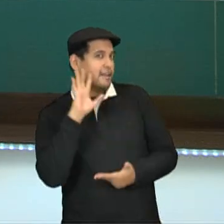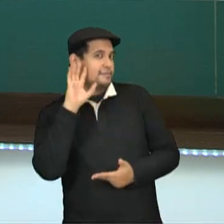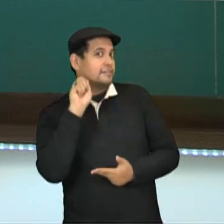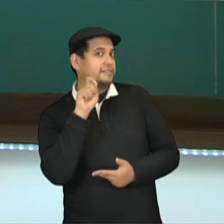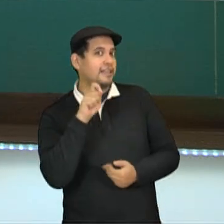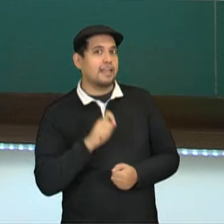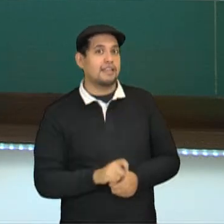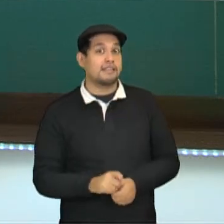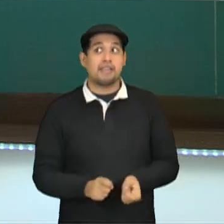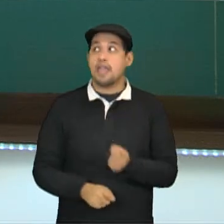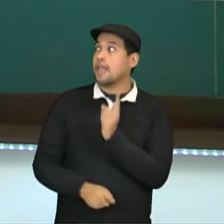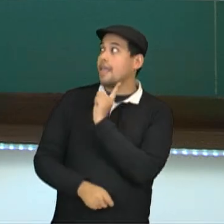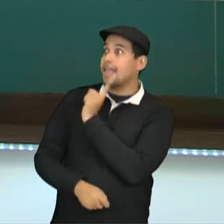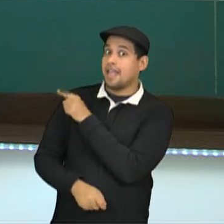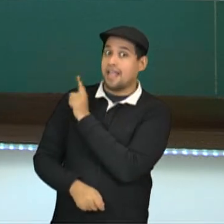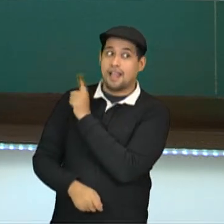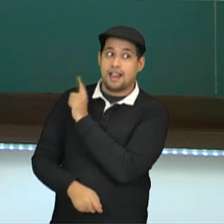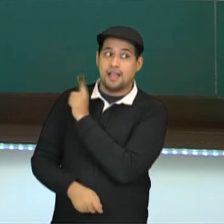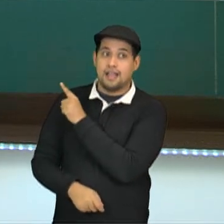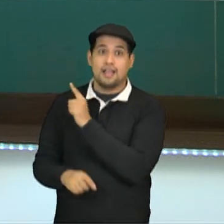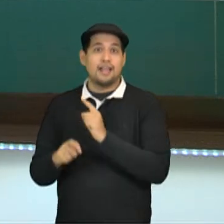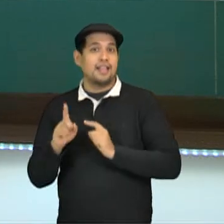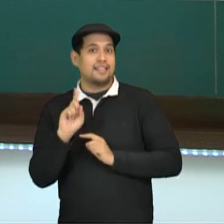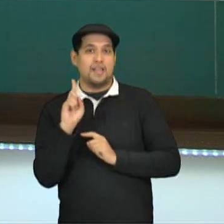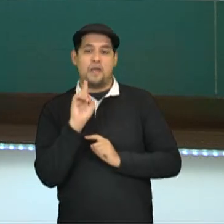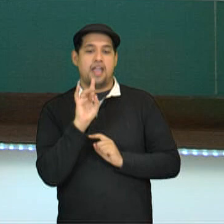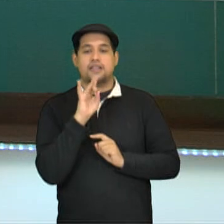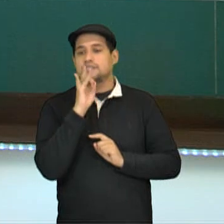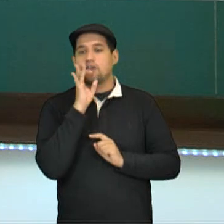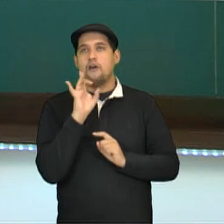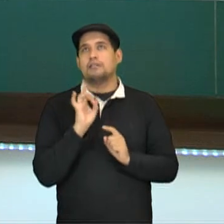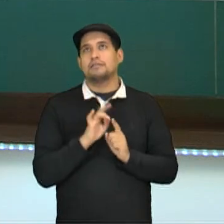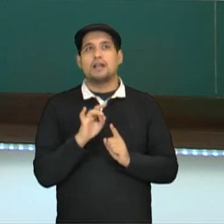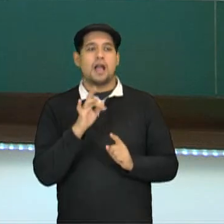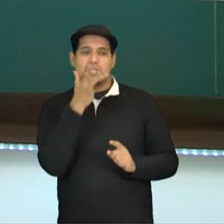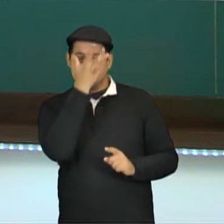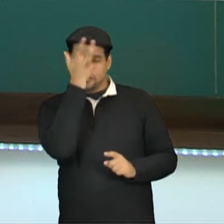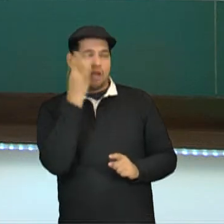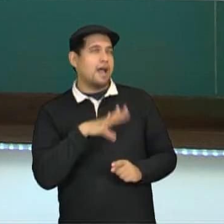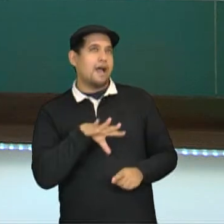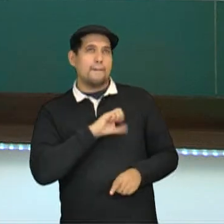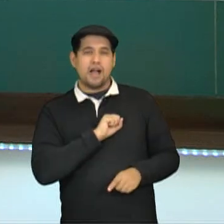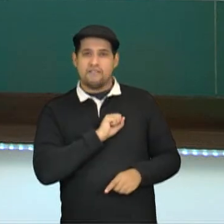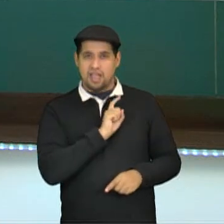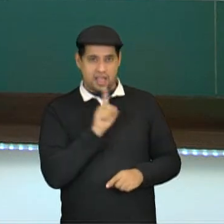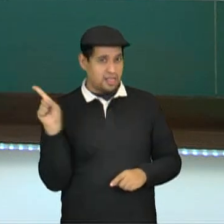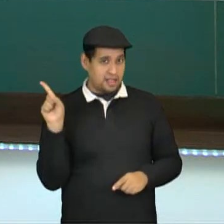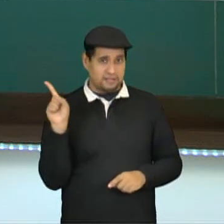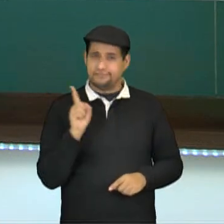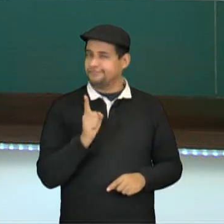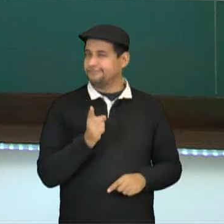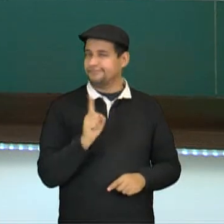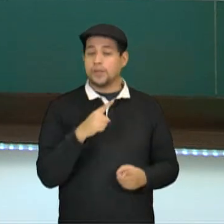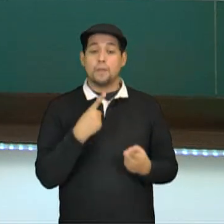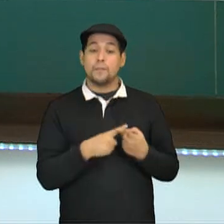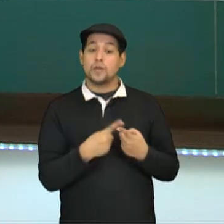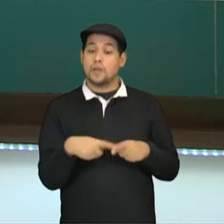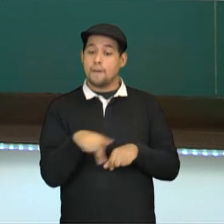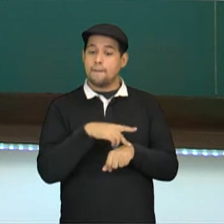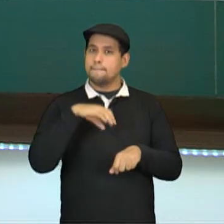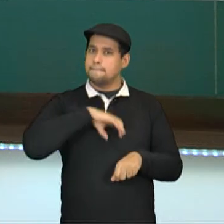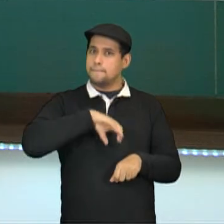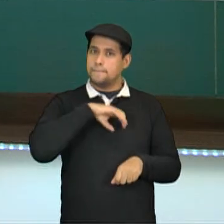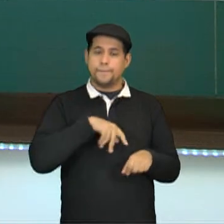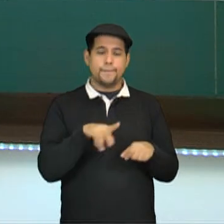época dizendo que ela não era muito amada pelo povo português. Isso porque Portugal e Espanha